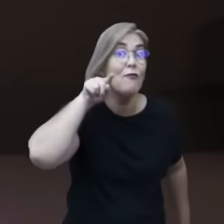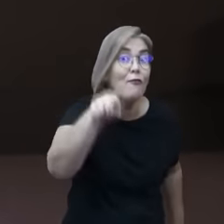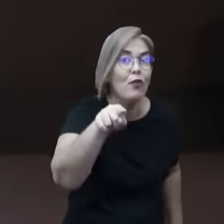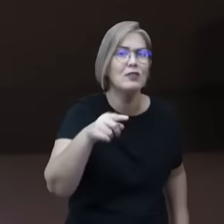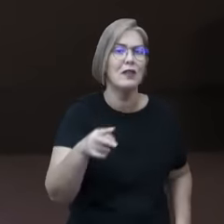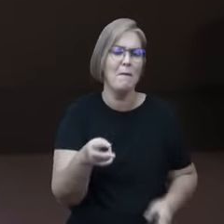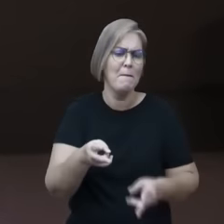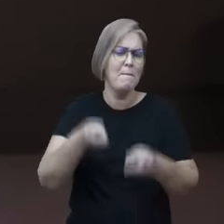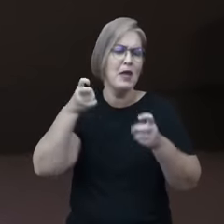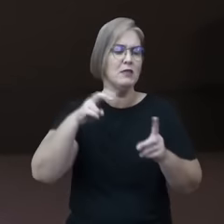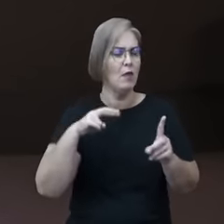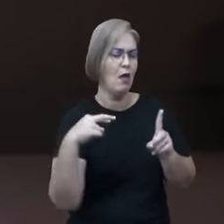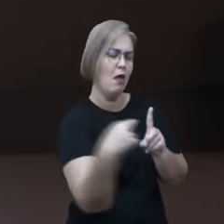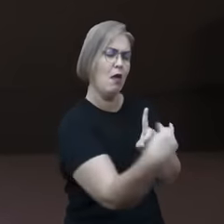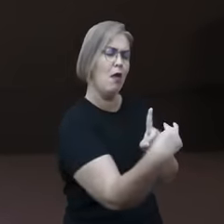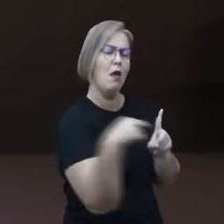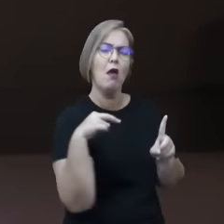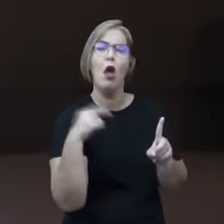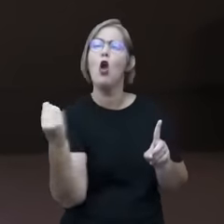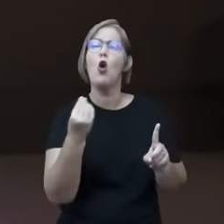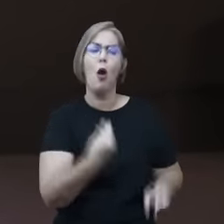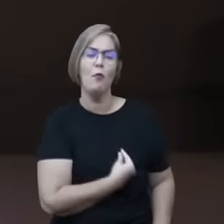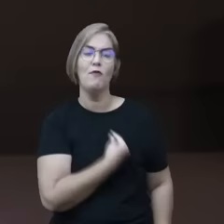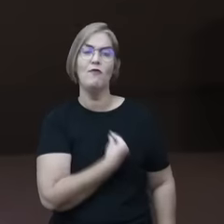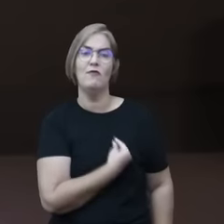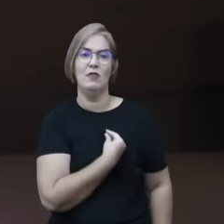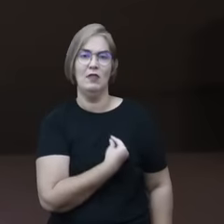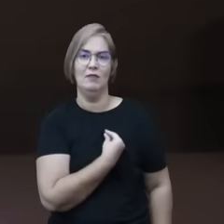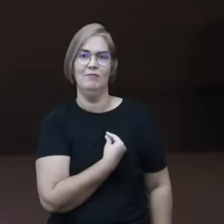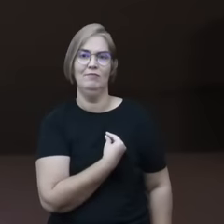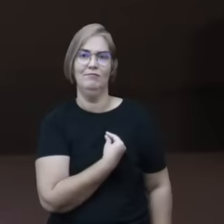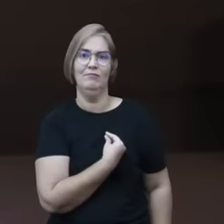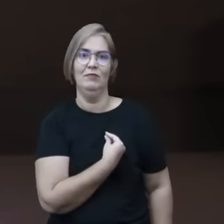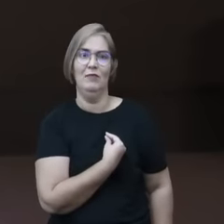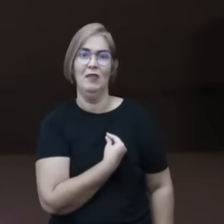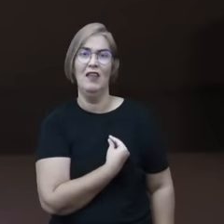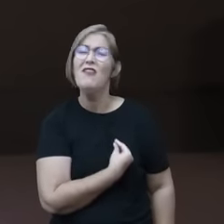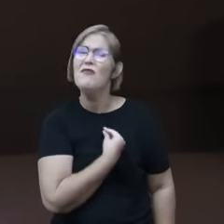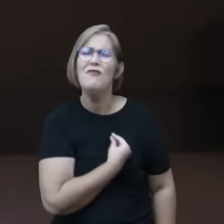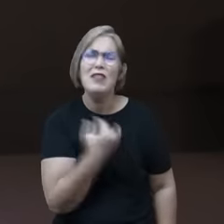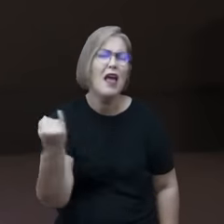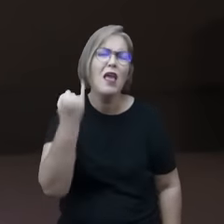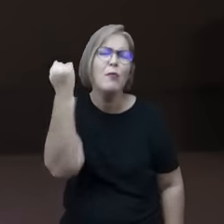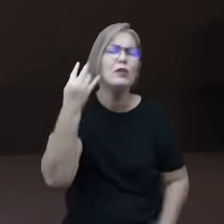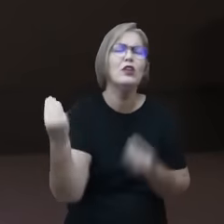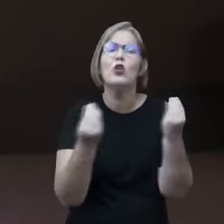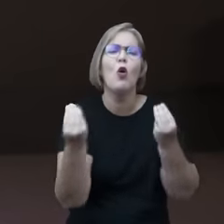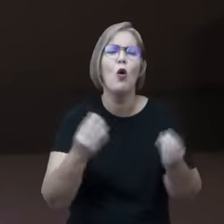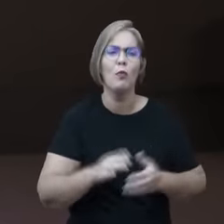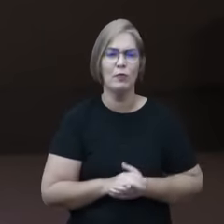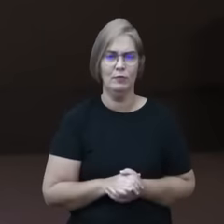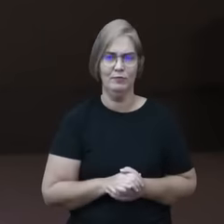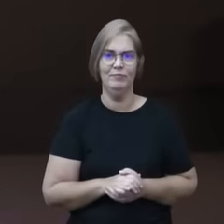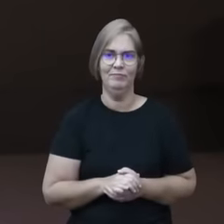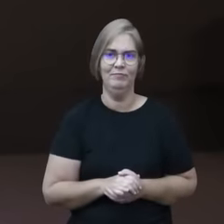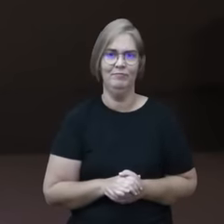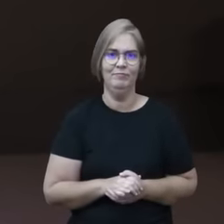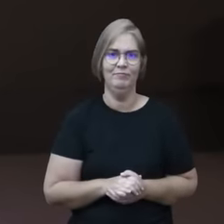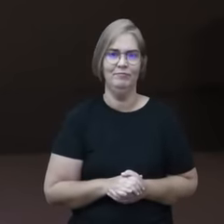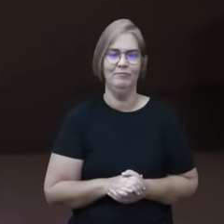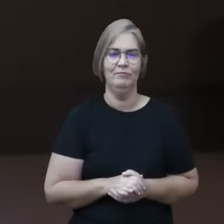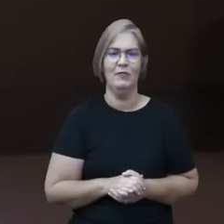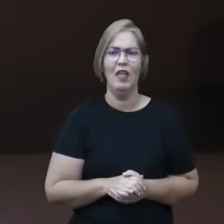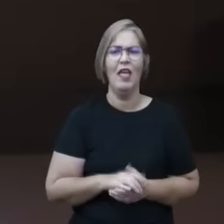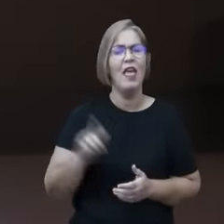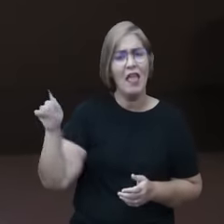da nossa existência. E essa é a questão primeira que nós temos que responder. Pouco importa, e ele cita o caso de Galileu,